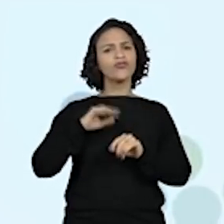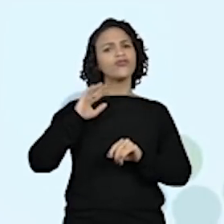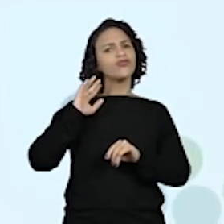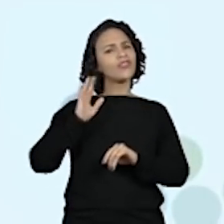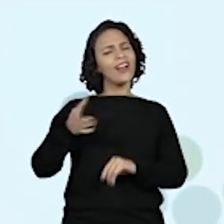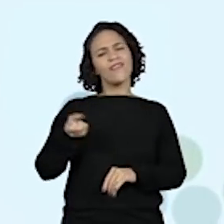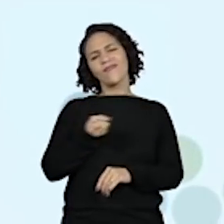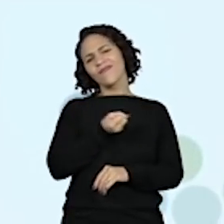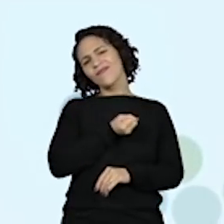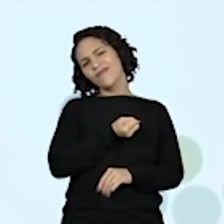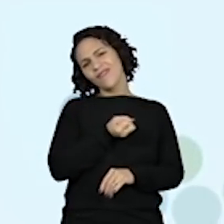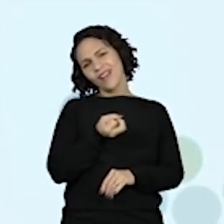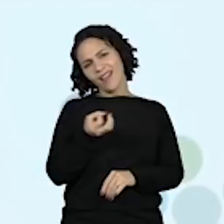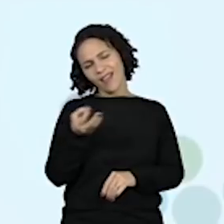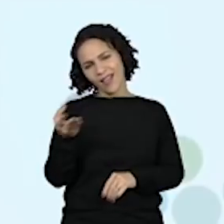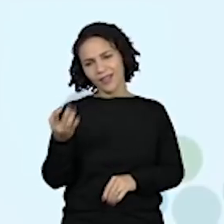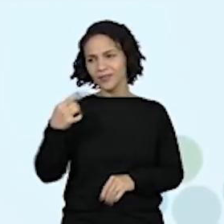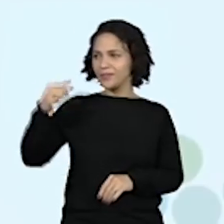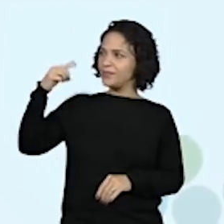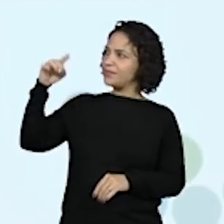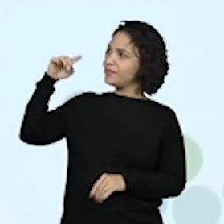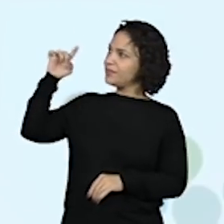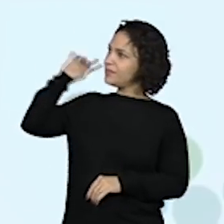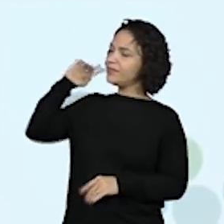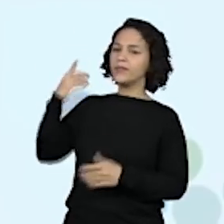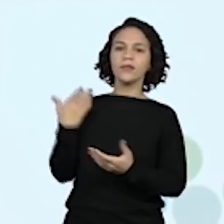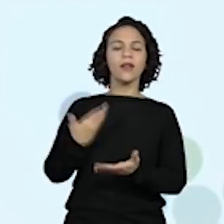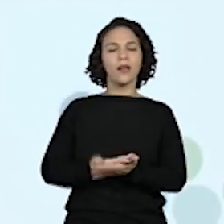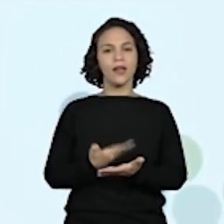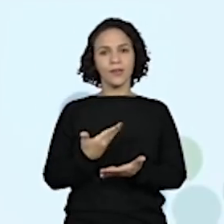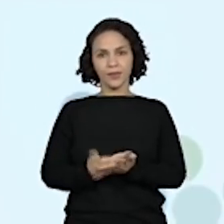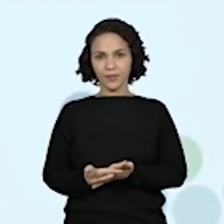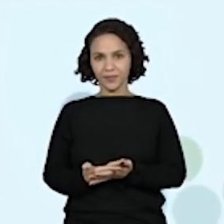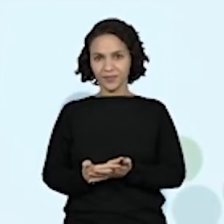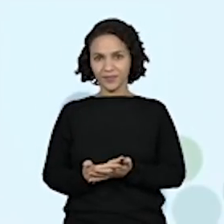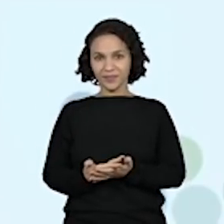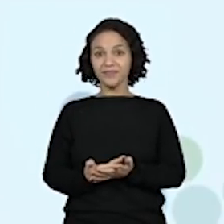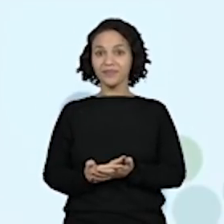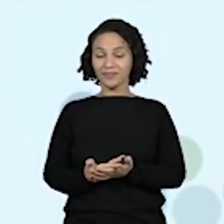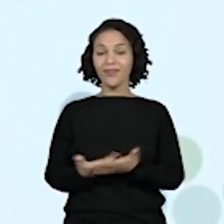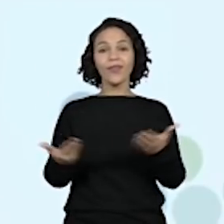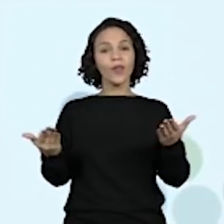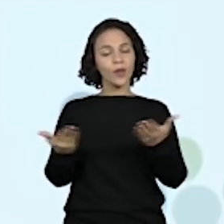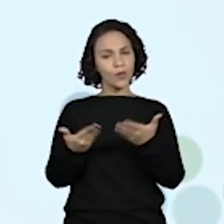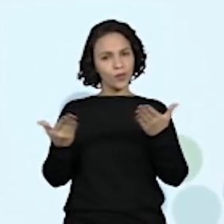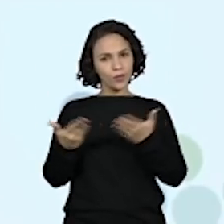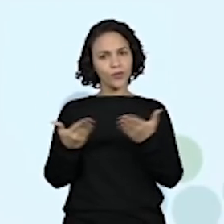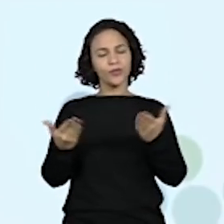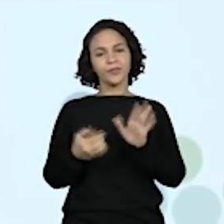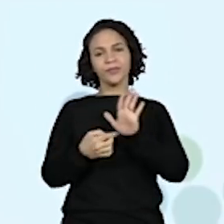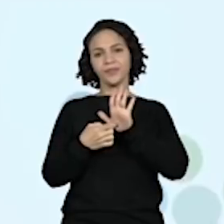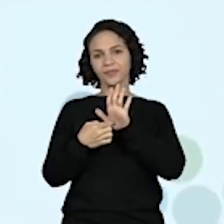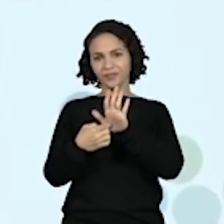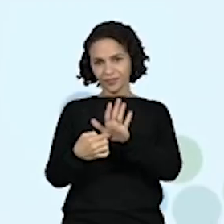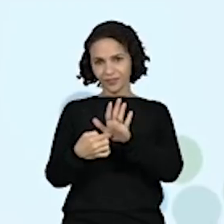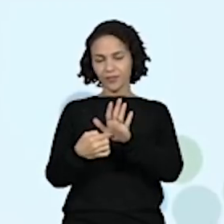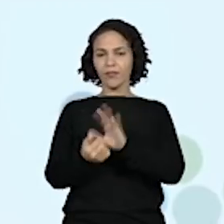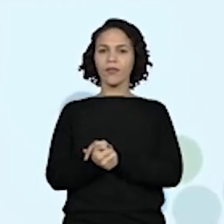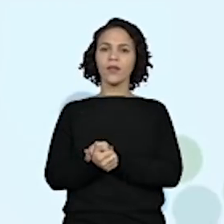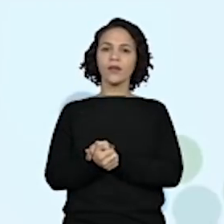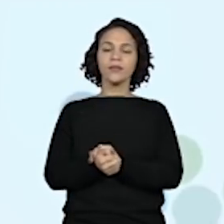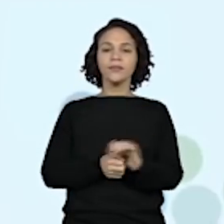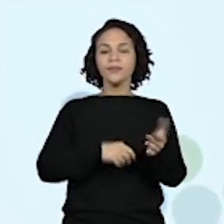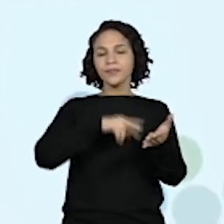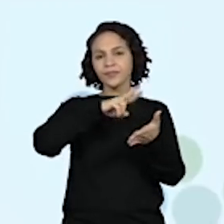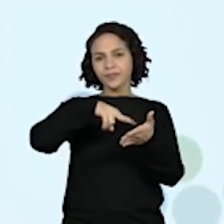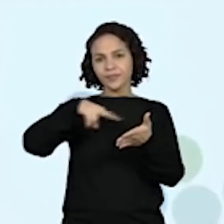de vezes em aulas anteriores. Nós vamos trazer nessa aula para você, estudante, a